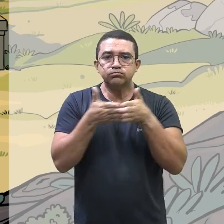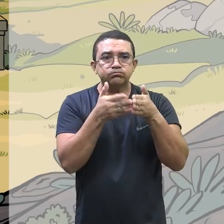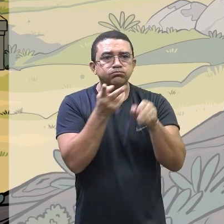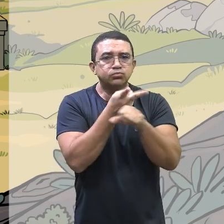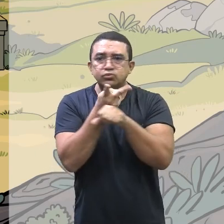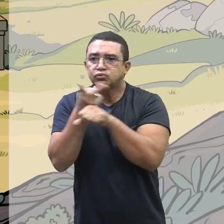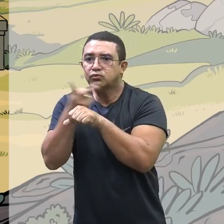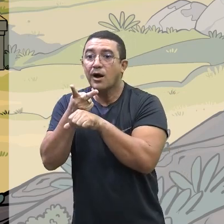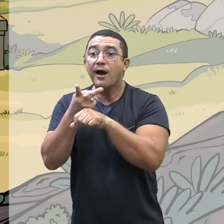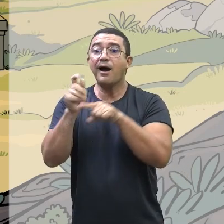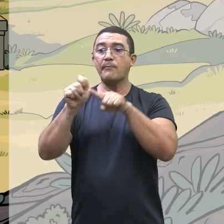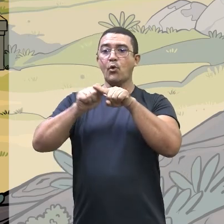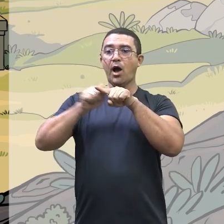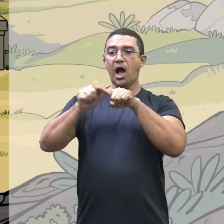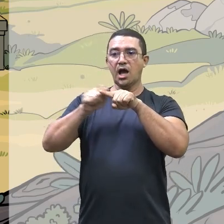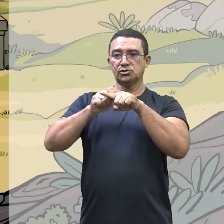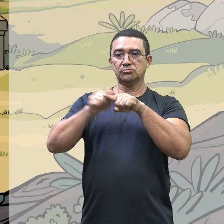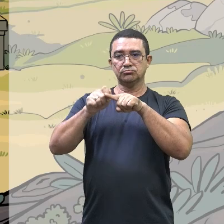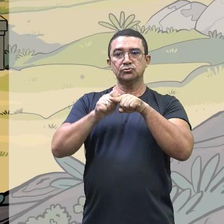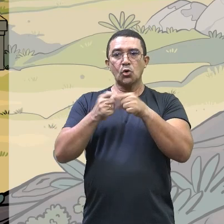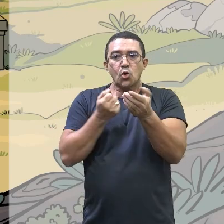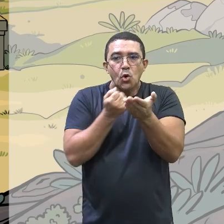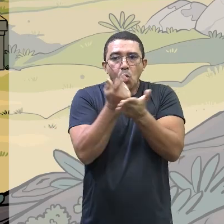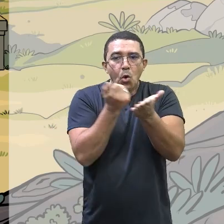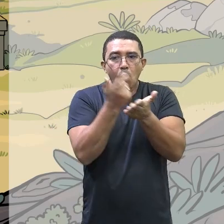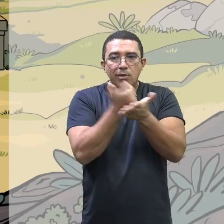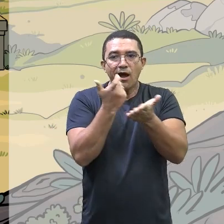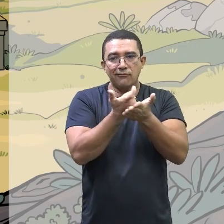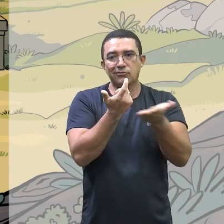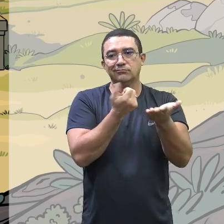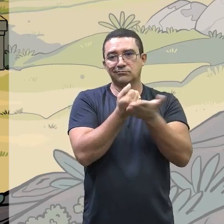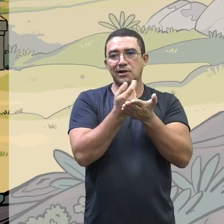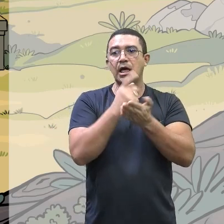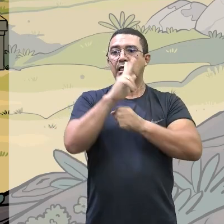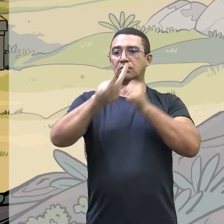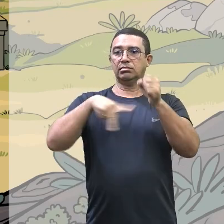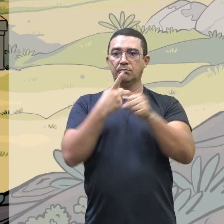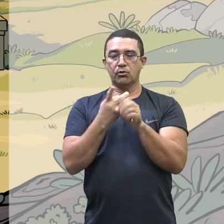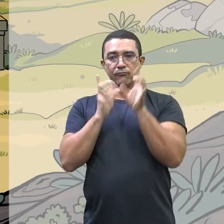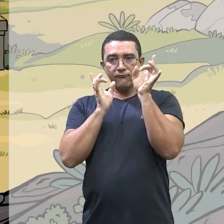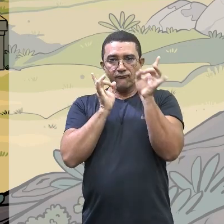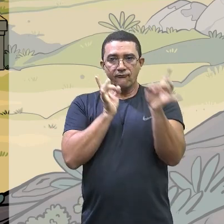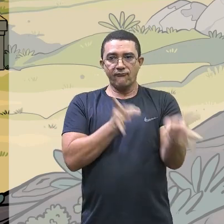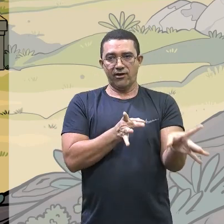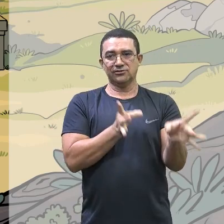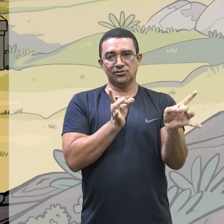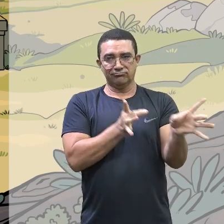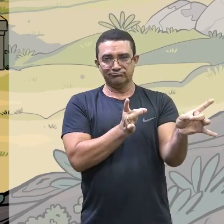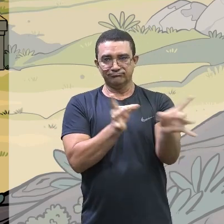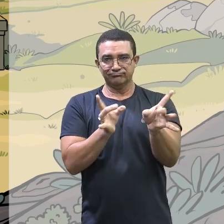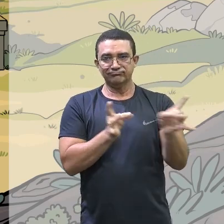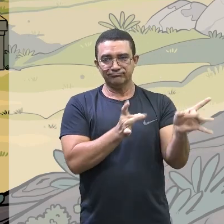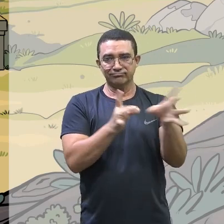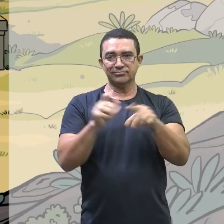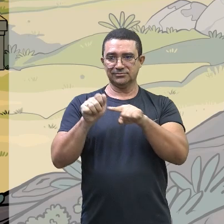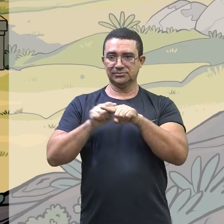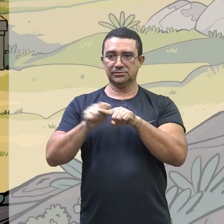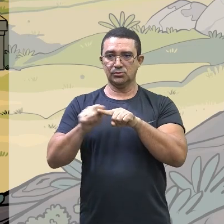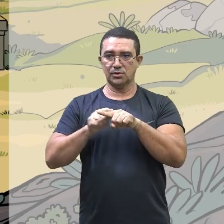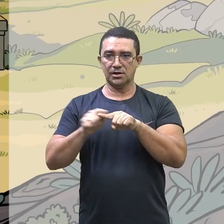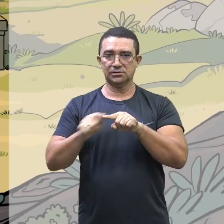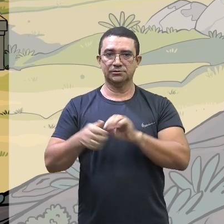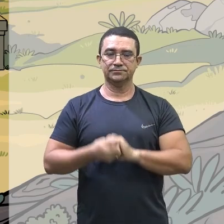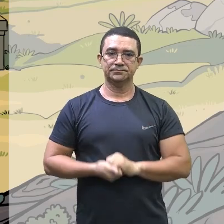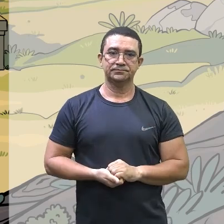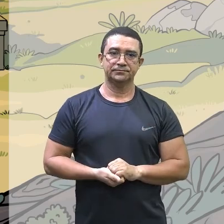ali esse de comunidade em comunidade. Isso, né, esse era uma profissão, era uma ocupação também da época. E aí tinha